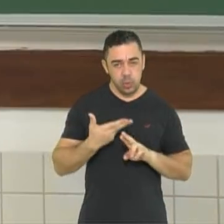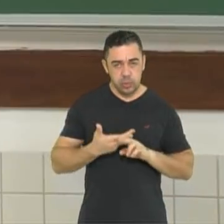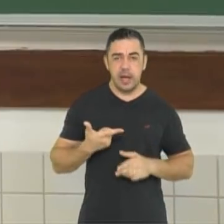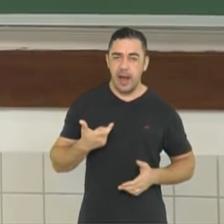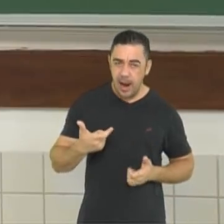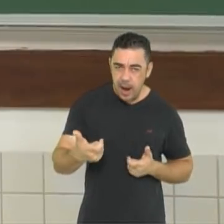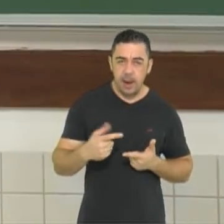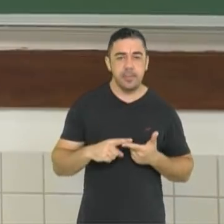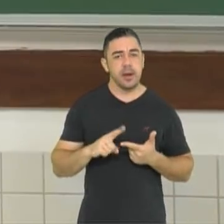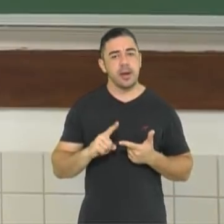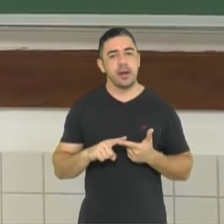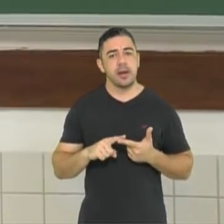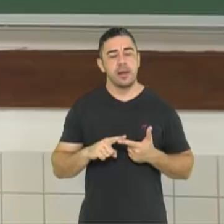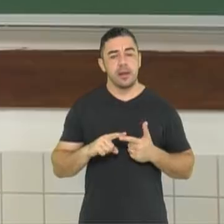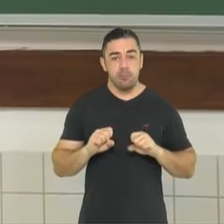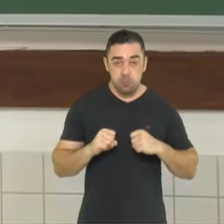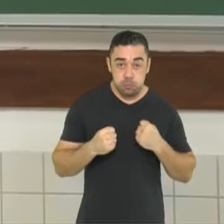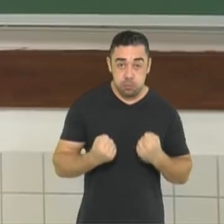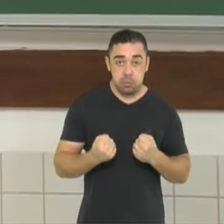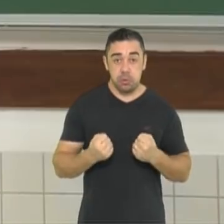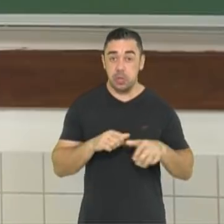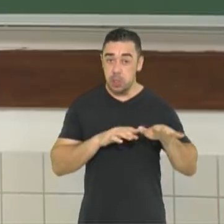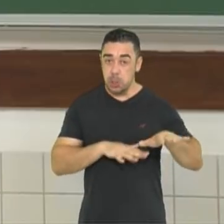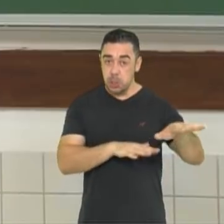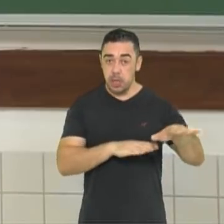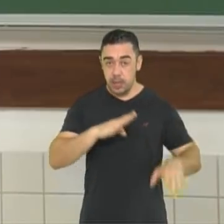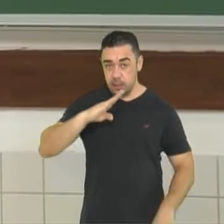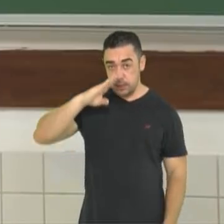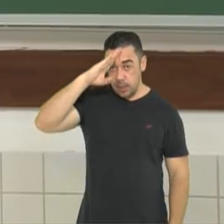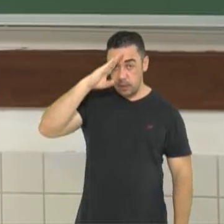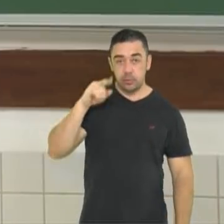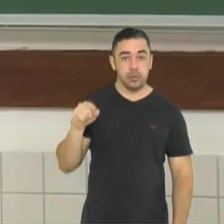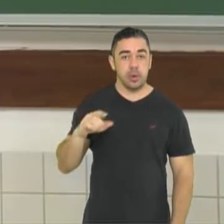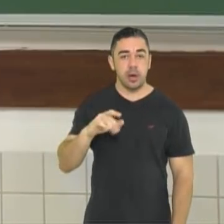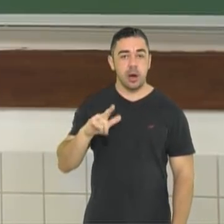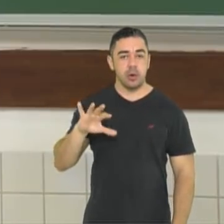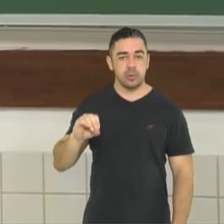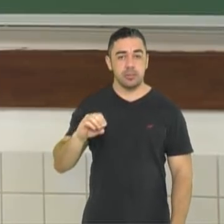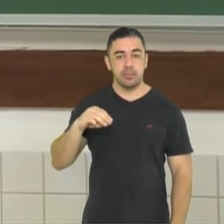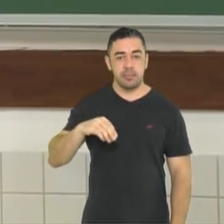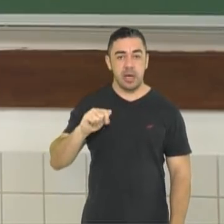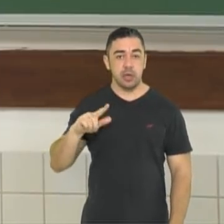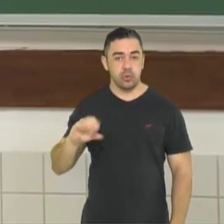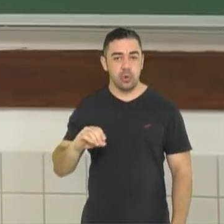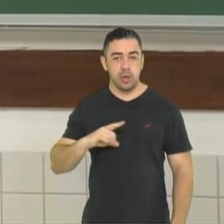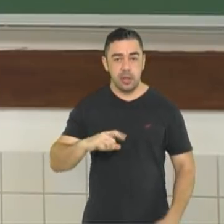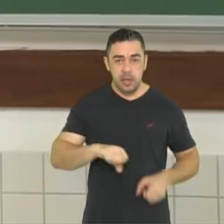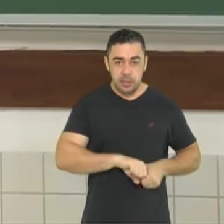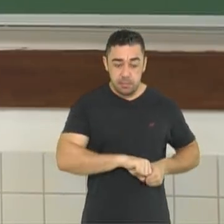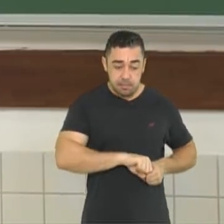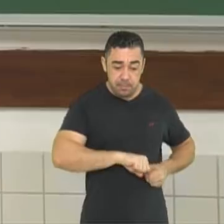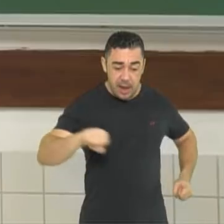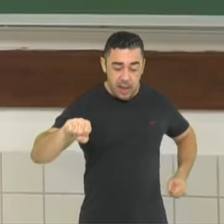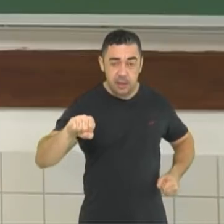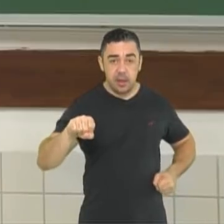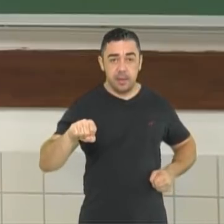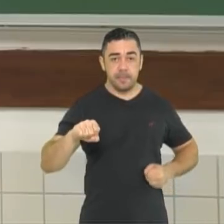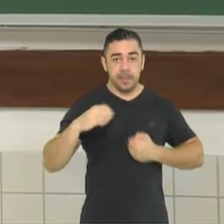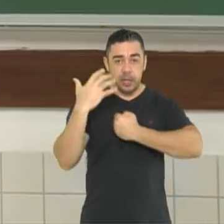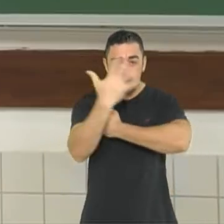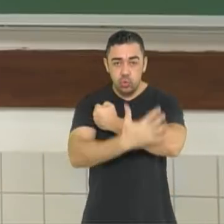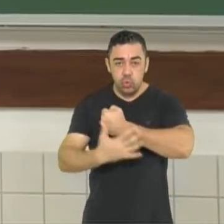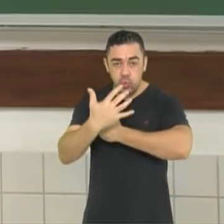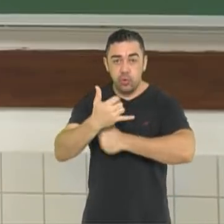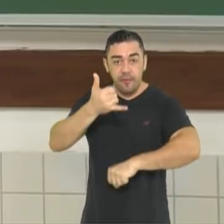armas, fortalecimento de um exército. Diz que o exército de Carlos Magno eram fortalecidos com espadas e escudos de ferro, o que dava